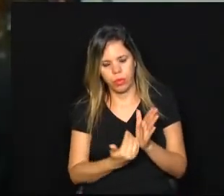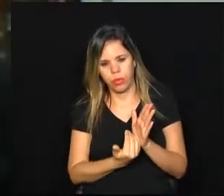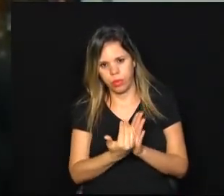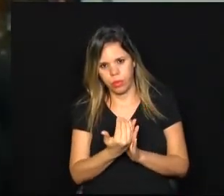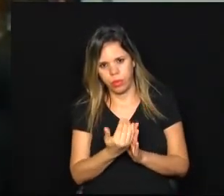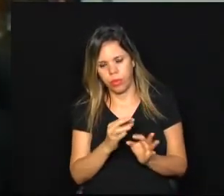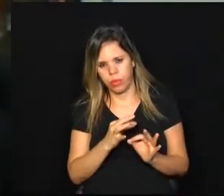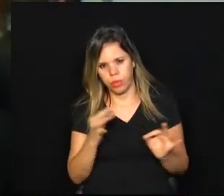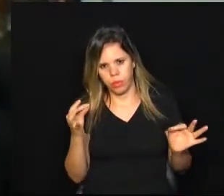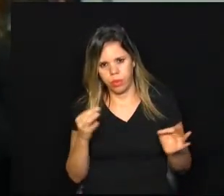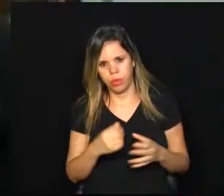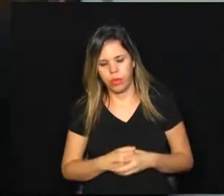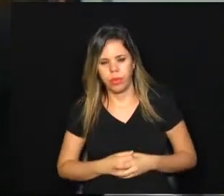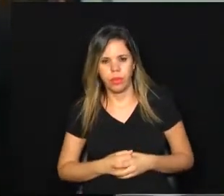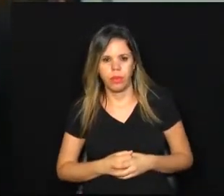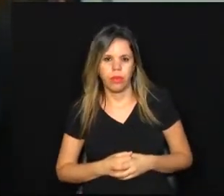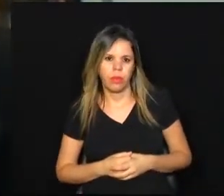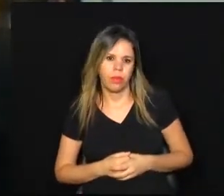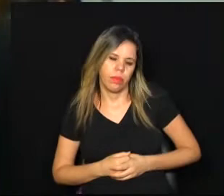né?